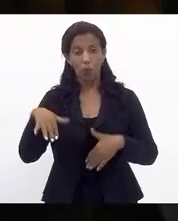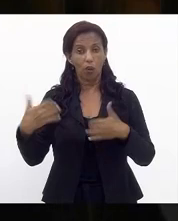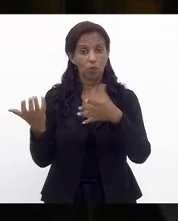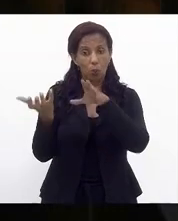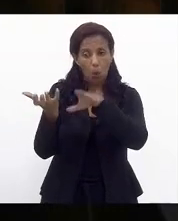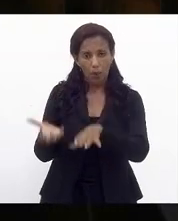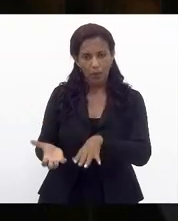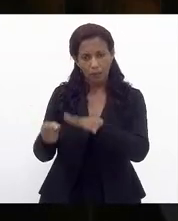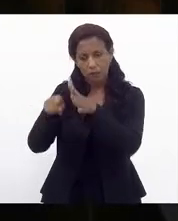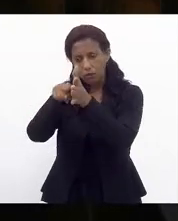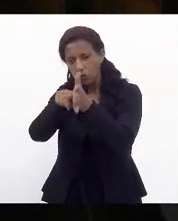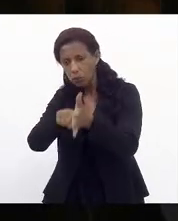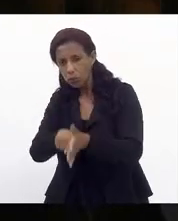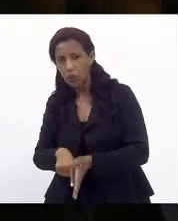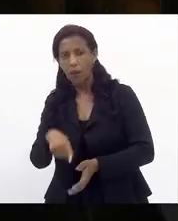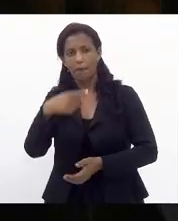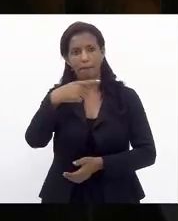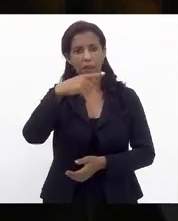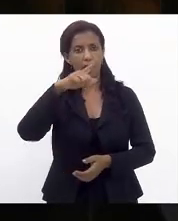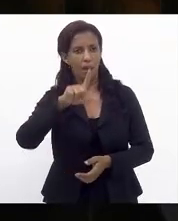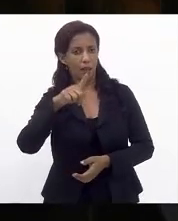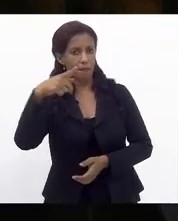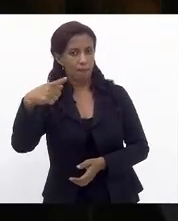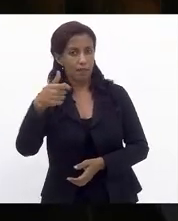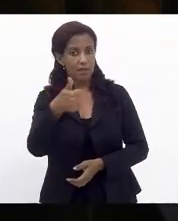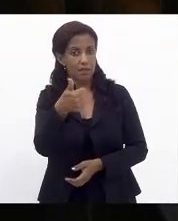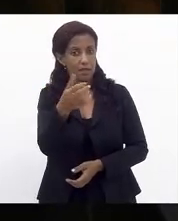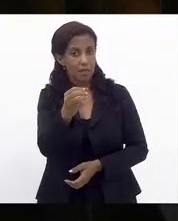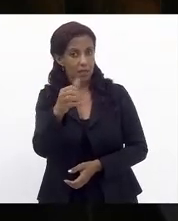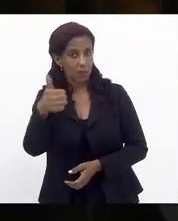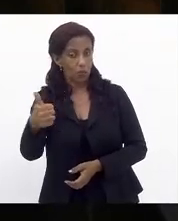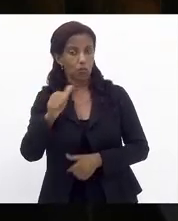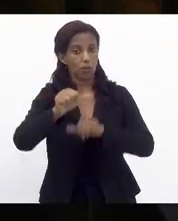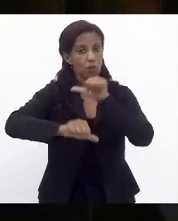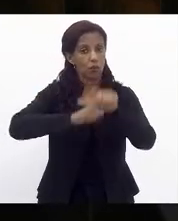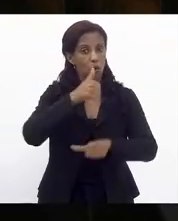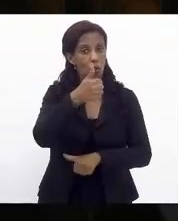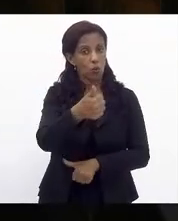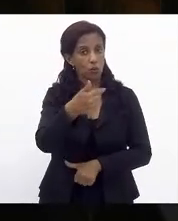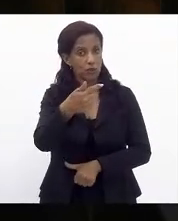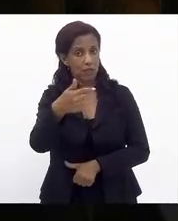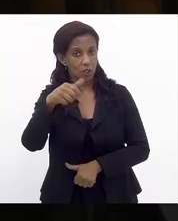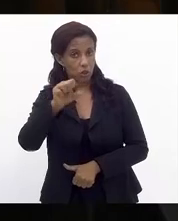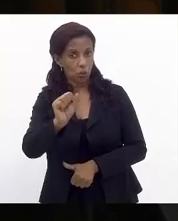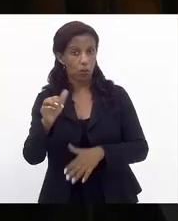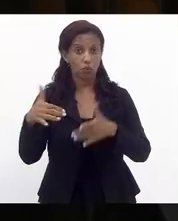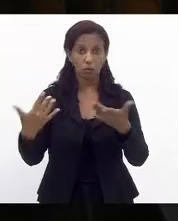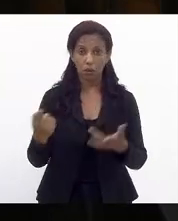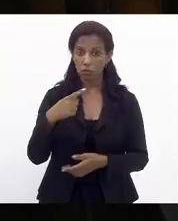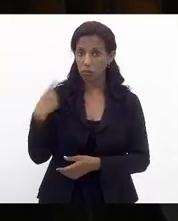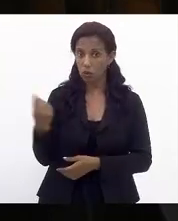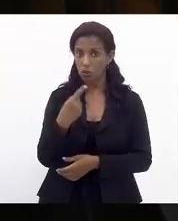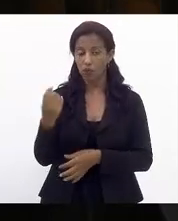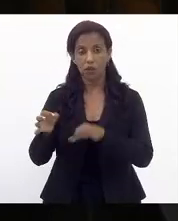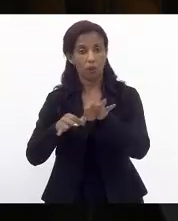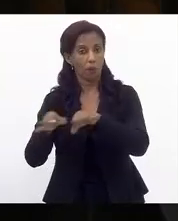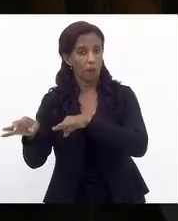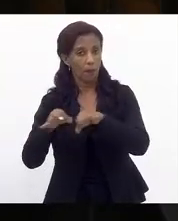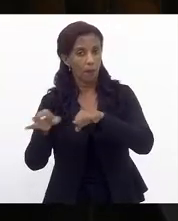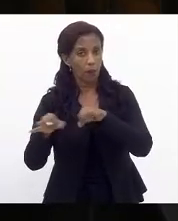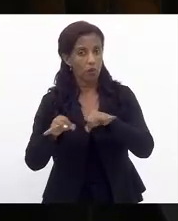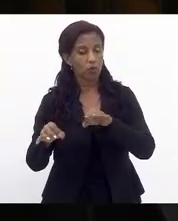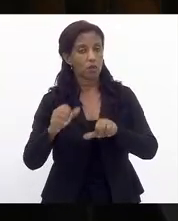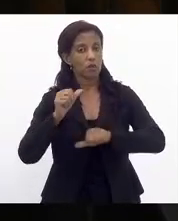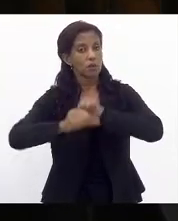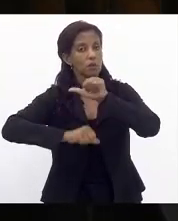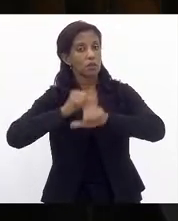analisava pele p101 depois virar 178 tanto é que nós fizemos um projeto de lei complementar que